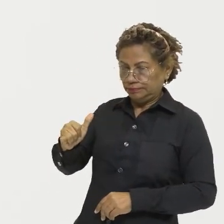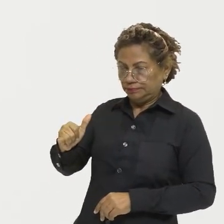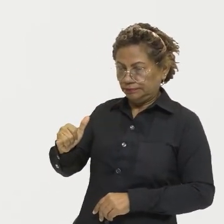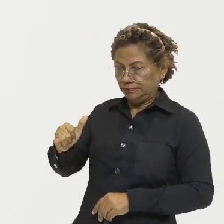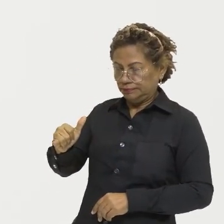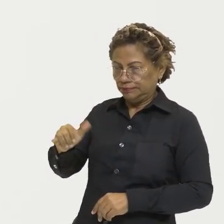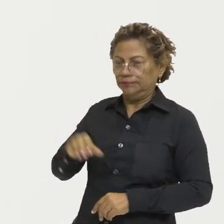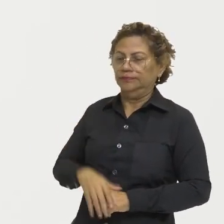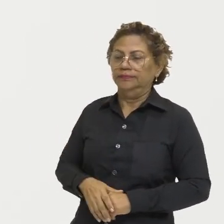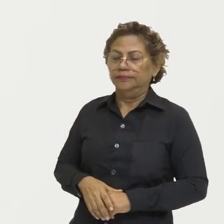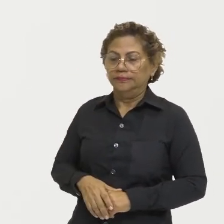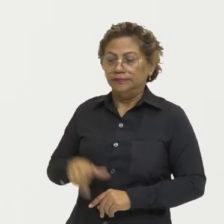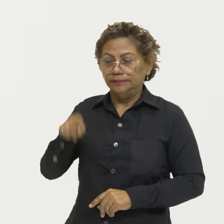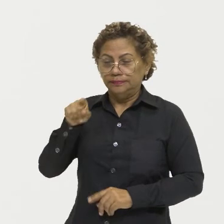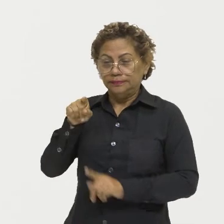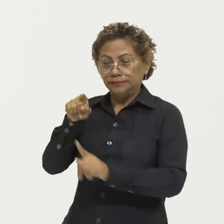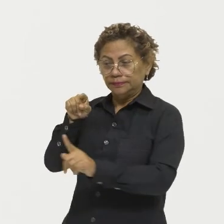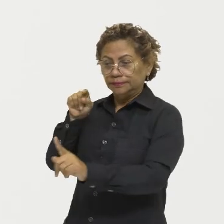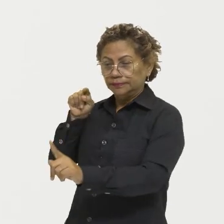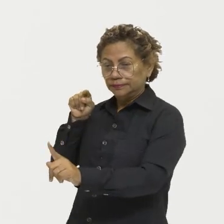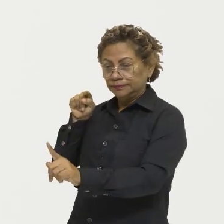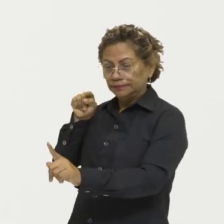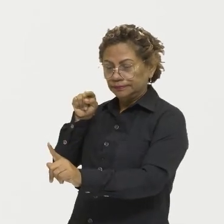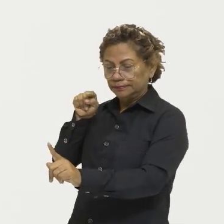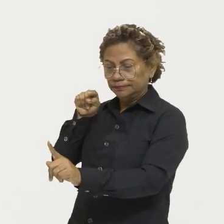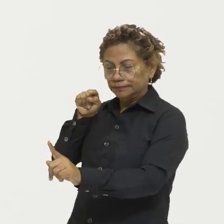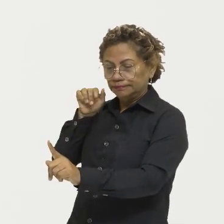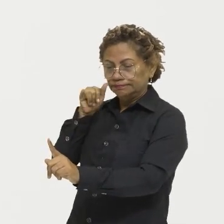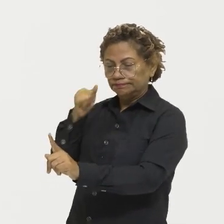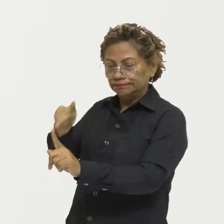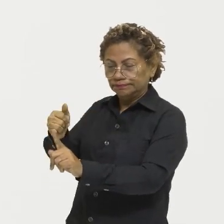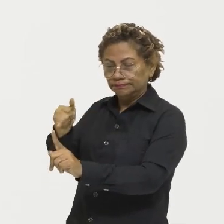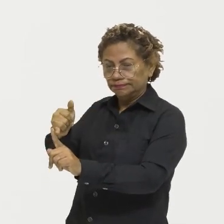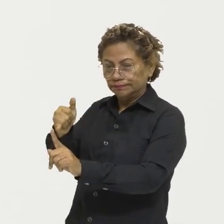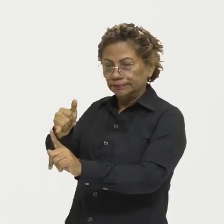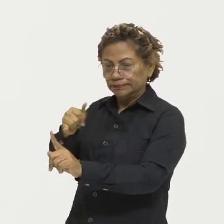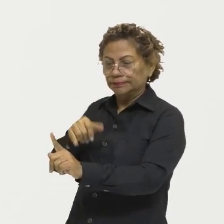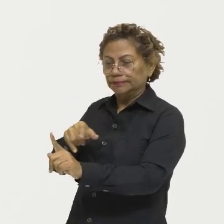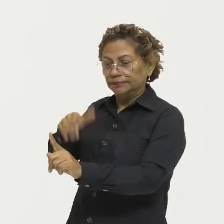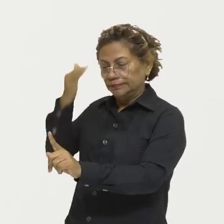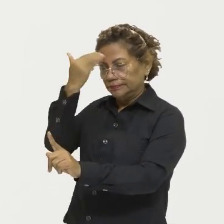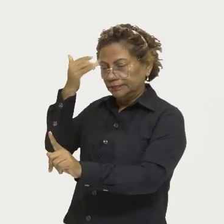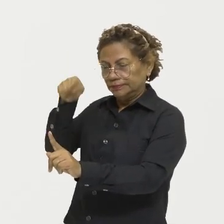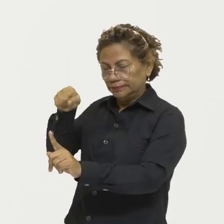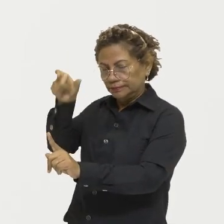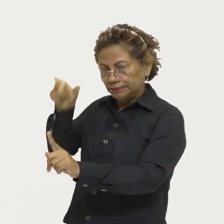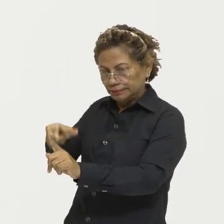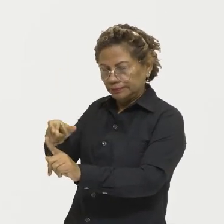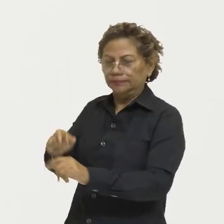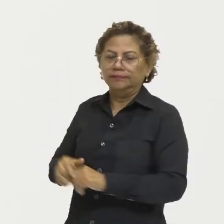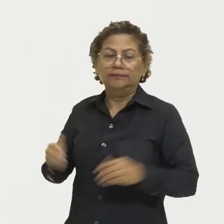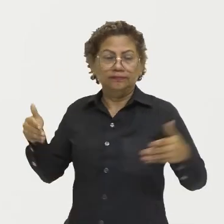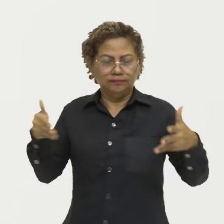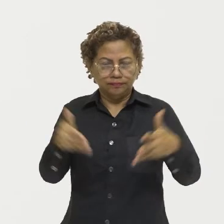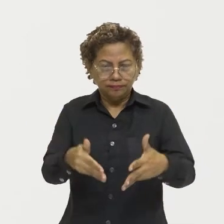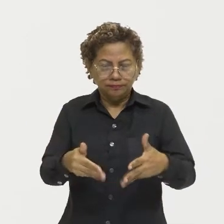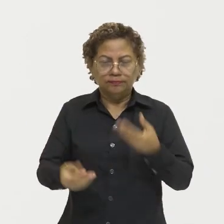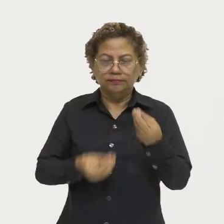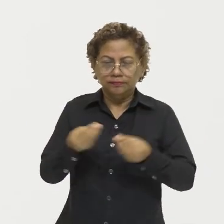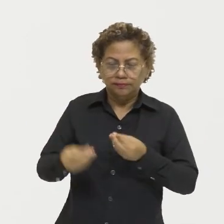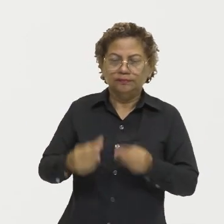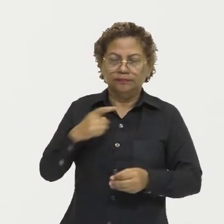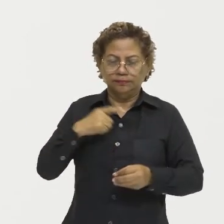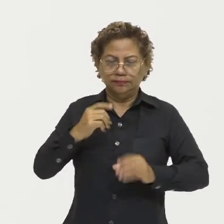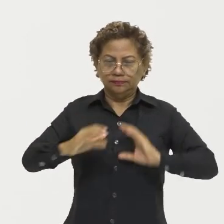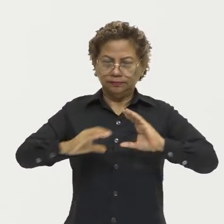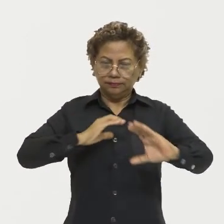seja, vai ter uma relação entre o emissor e o receptor, tá? E o foco reside no canal de comunicação. Esse tipo de